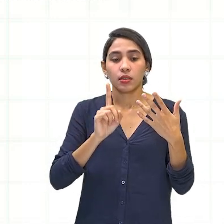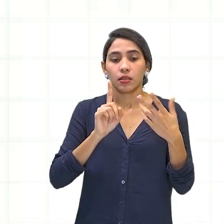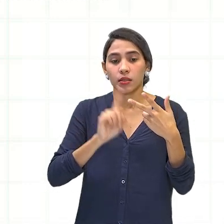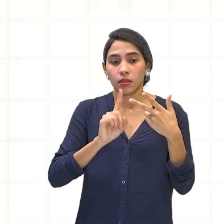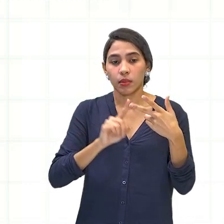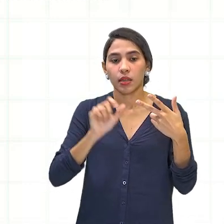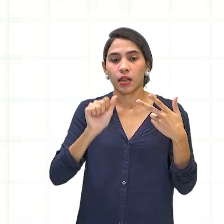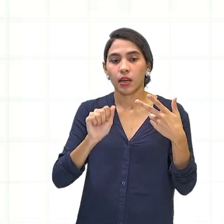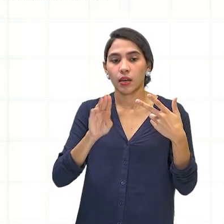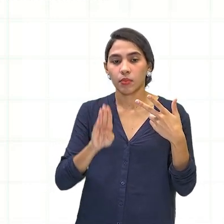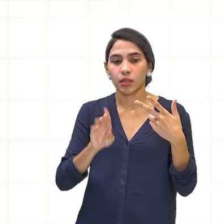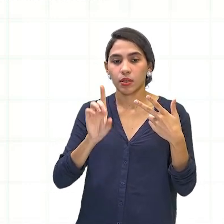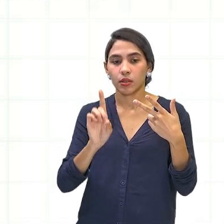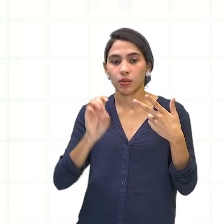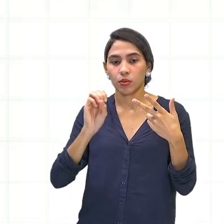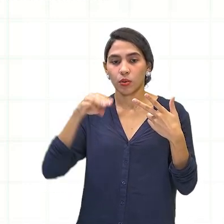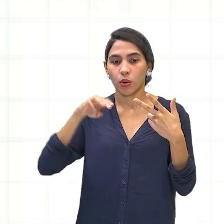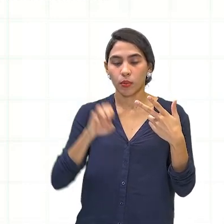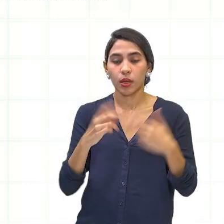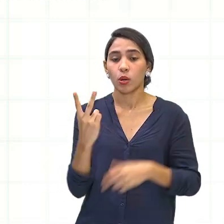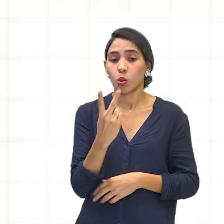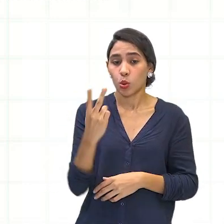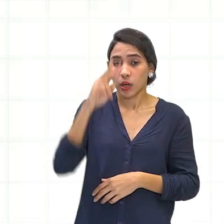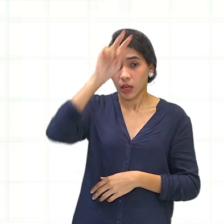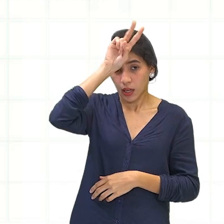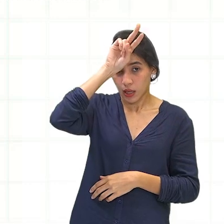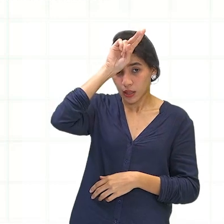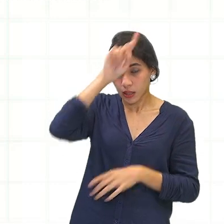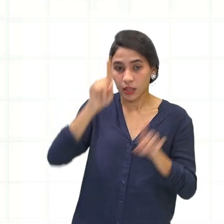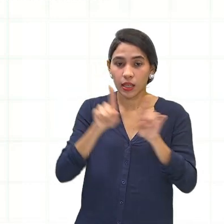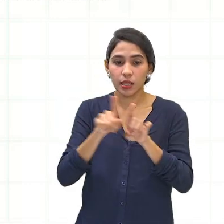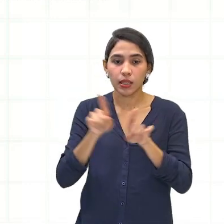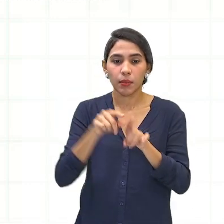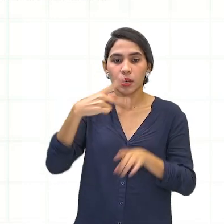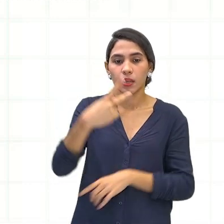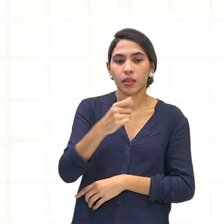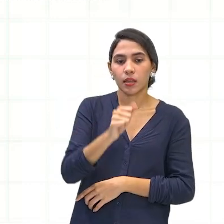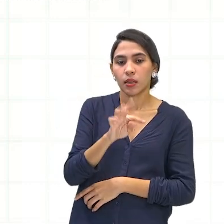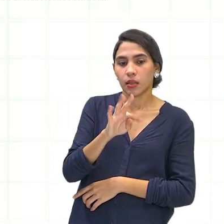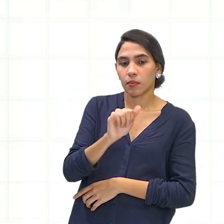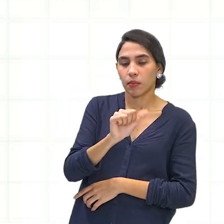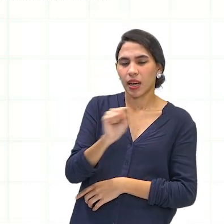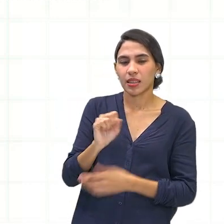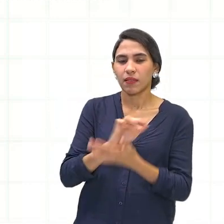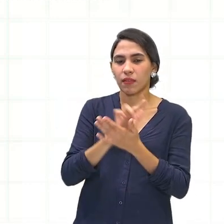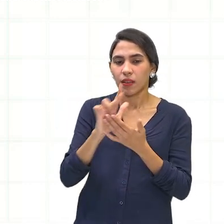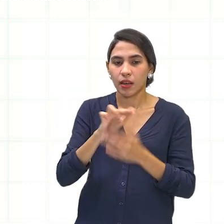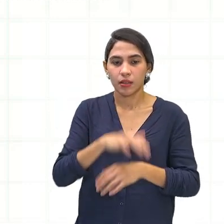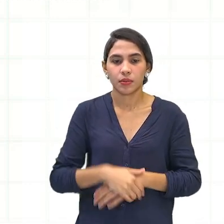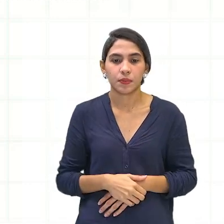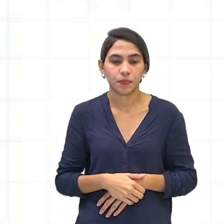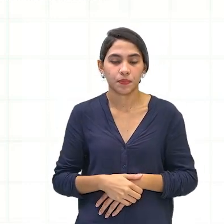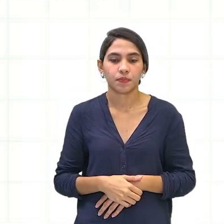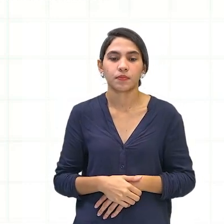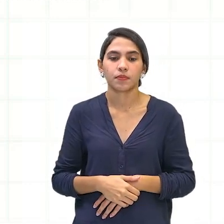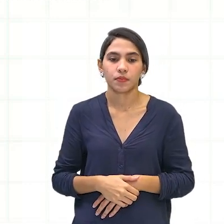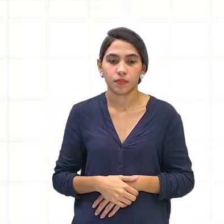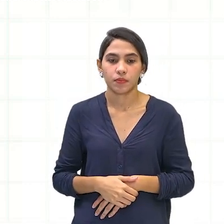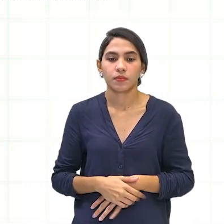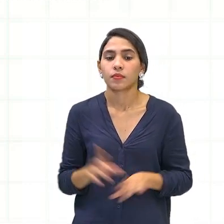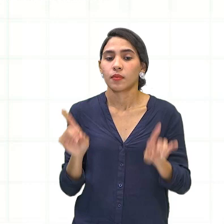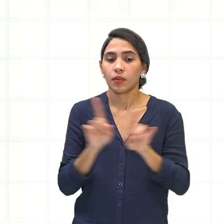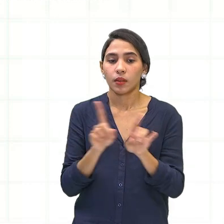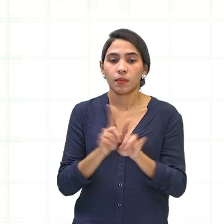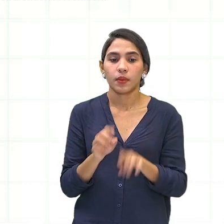2 pares de antenas e um número de patas variável. O que mais que nós temos aí de informações dos